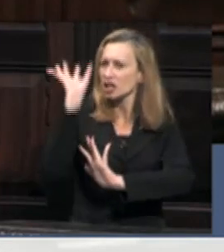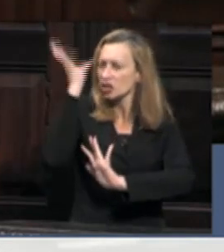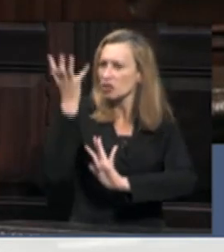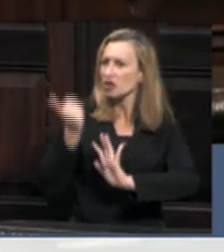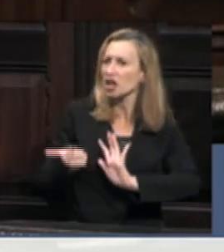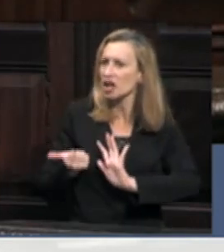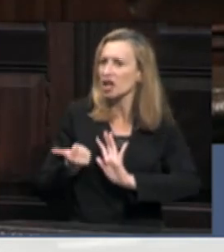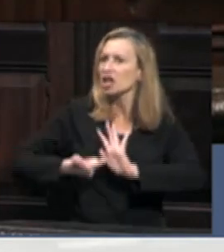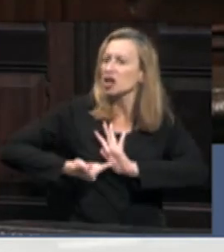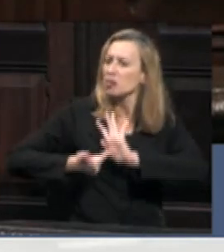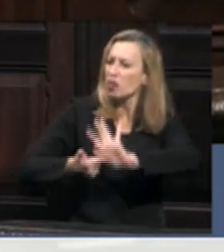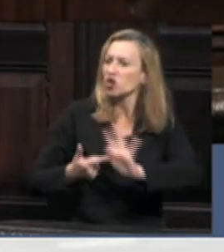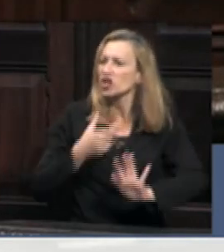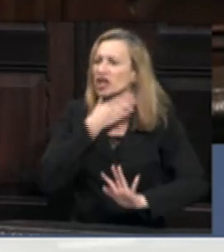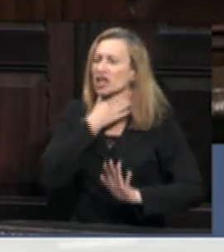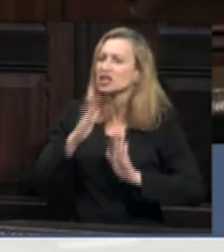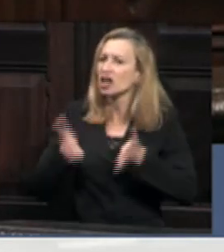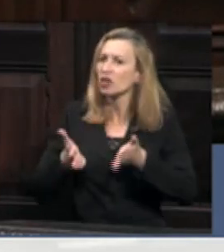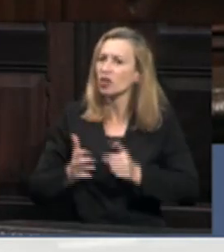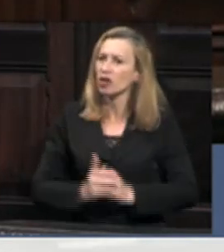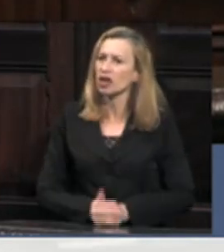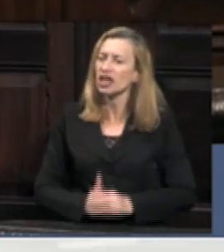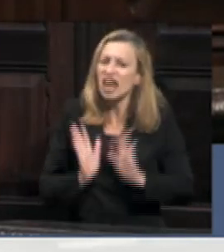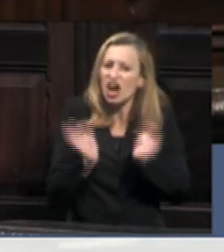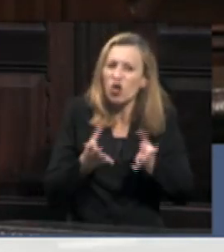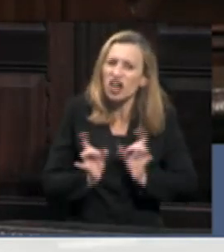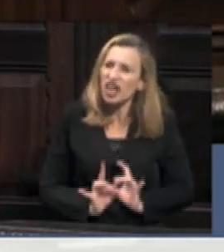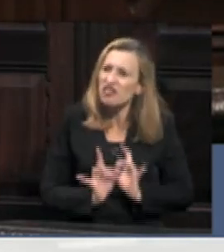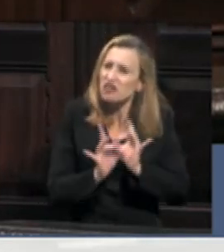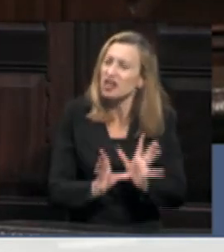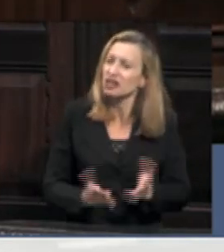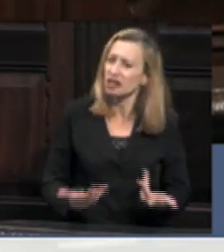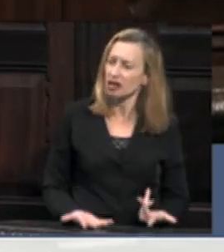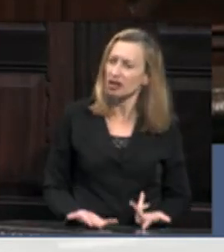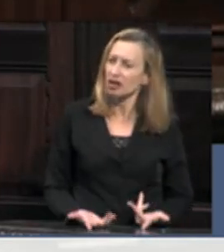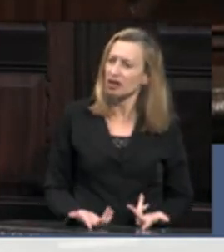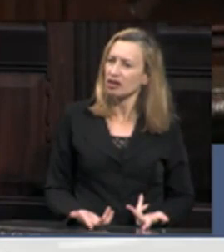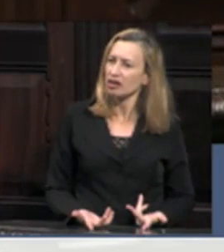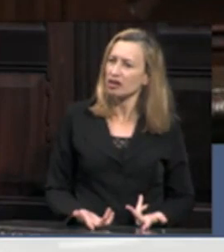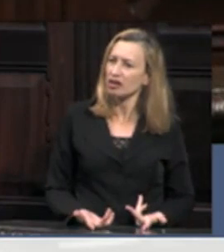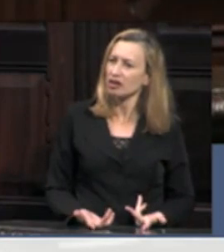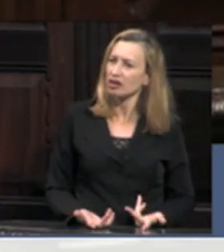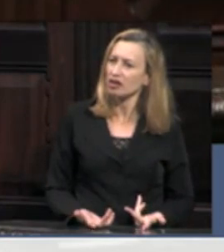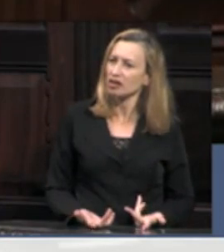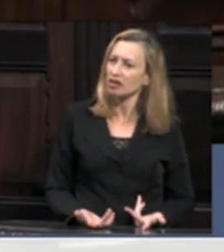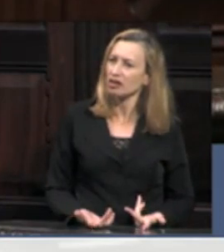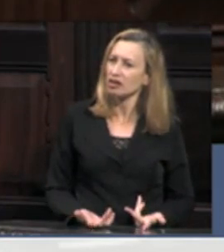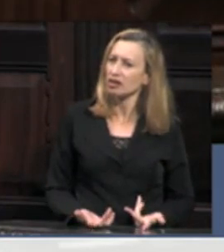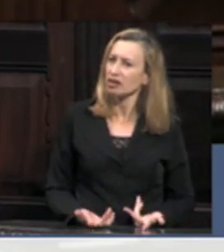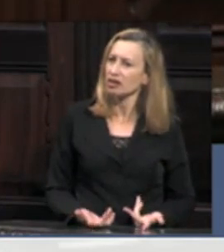da crise, e no entanto o governador entrega com 8 bilhões de déficit previsto no orçamento.